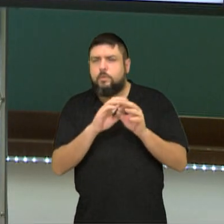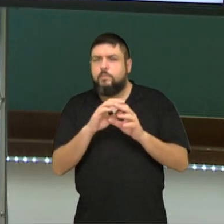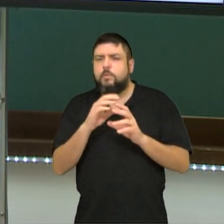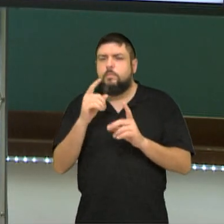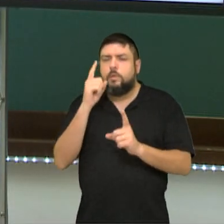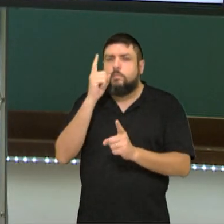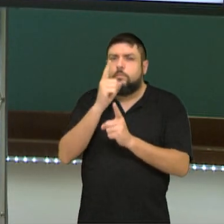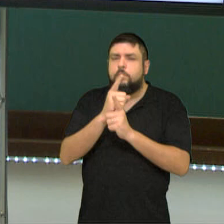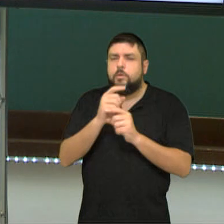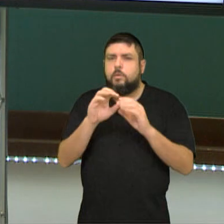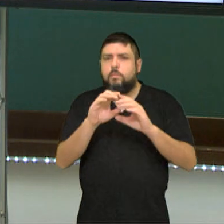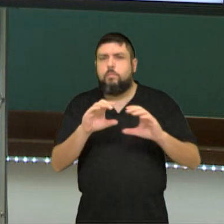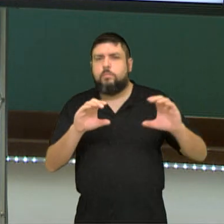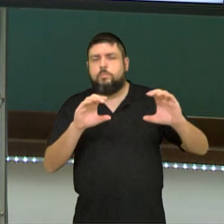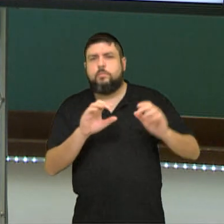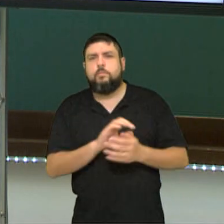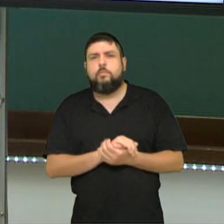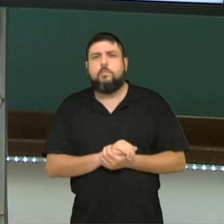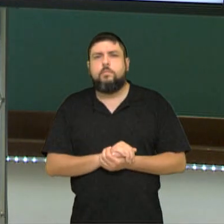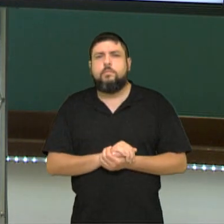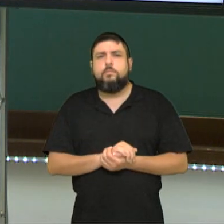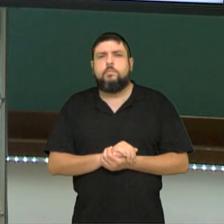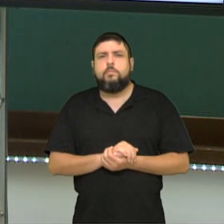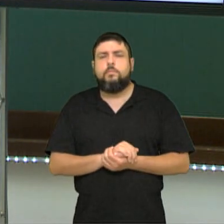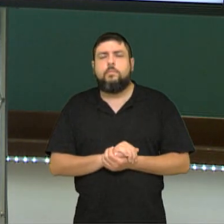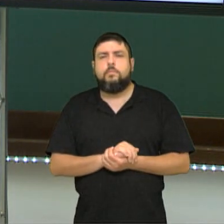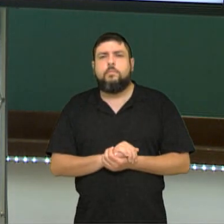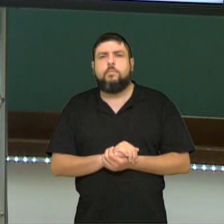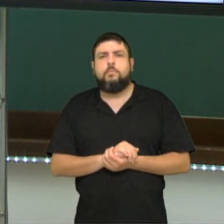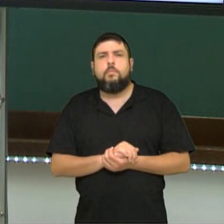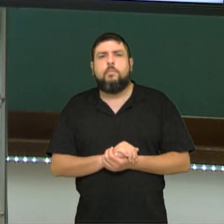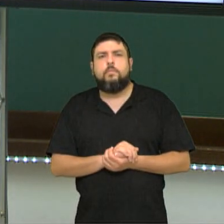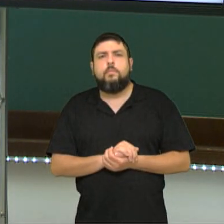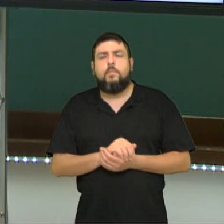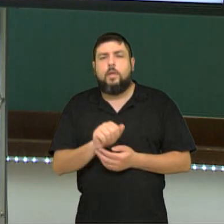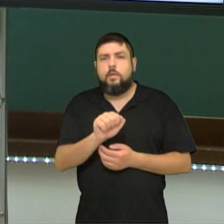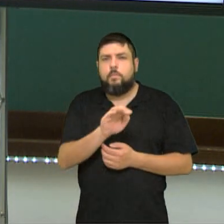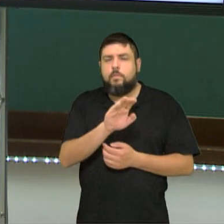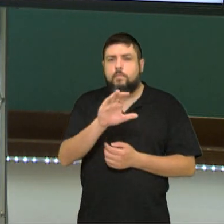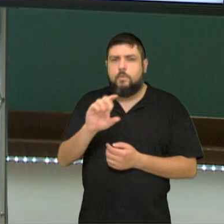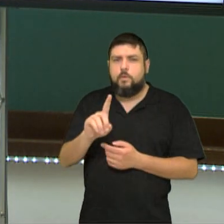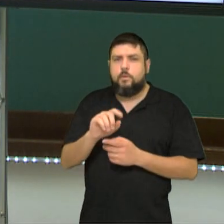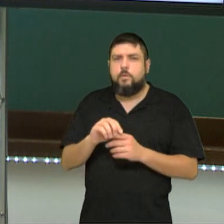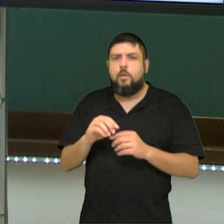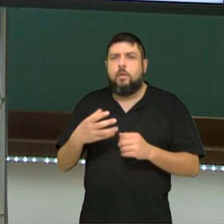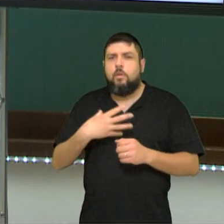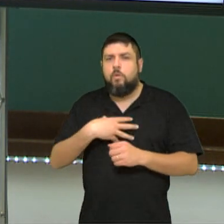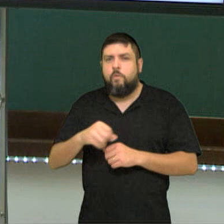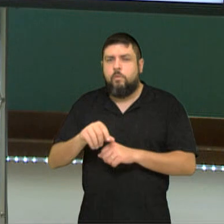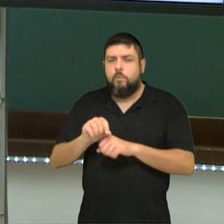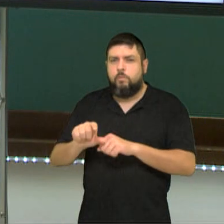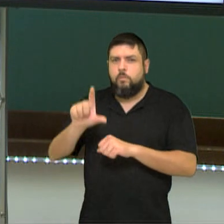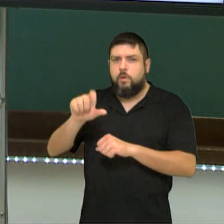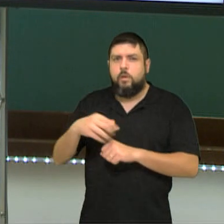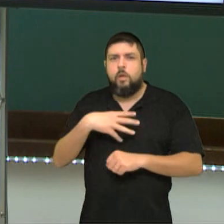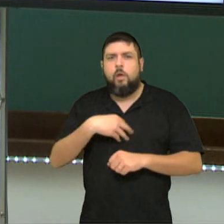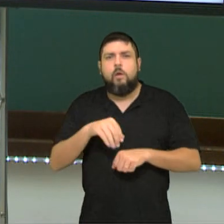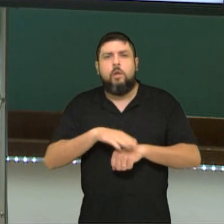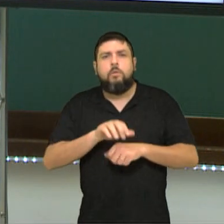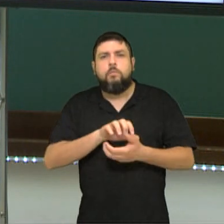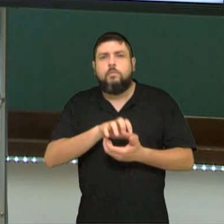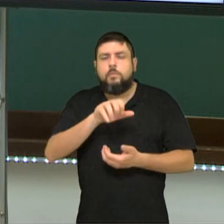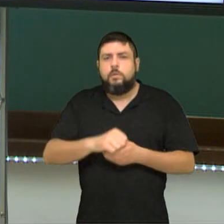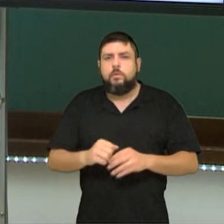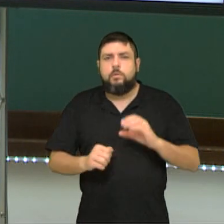comum. A, B, C e D, as idades dos seus filhos na ordem crescente. A soma das idades dos filhos mais velhos, ou seja, o C mais o